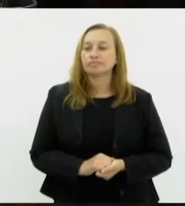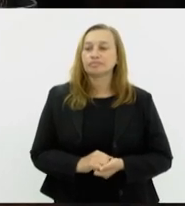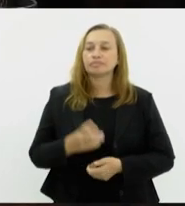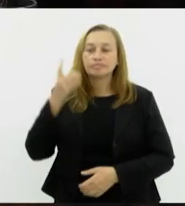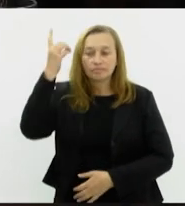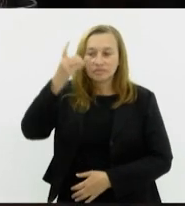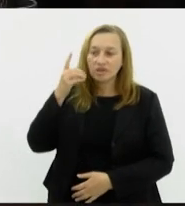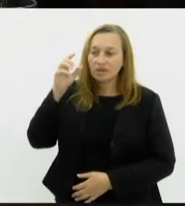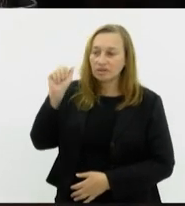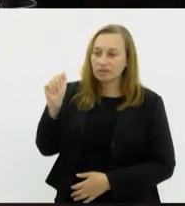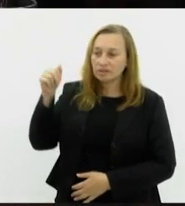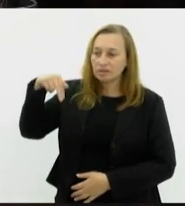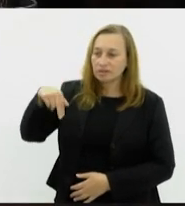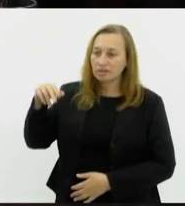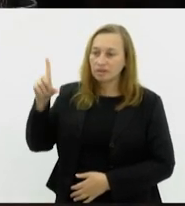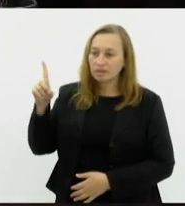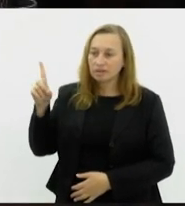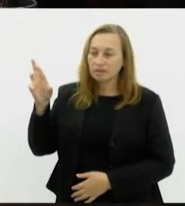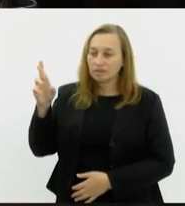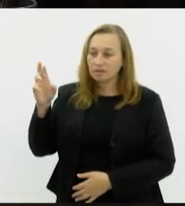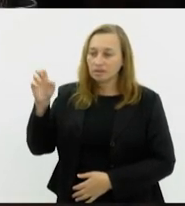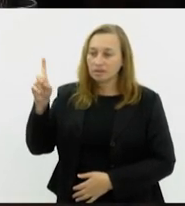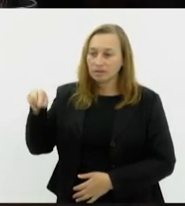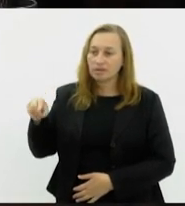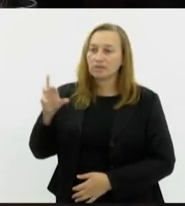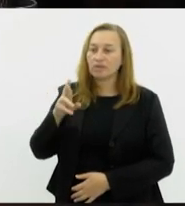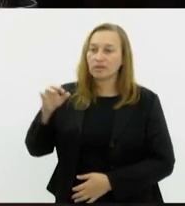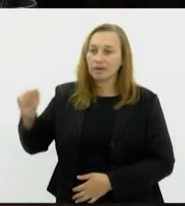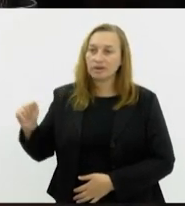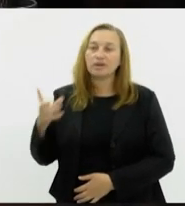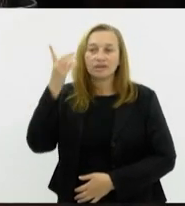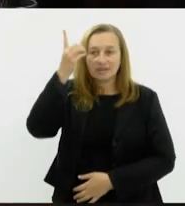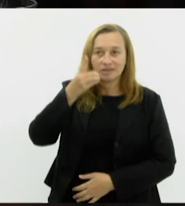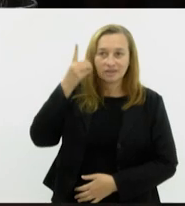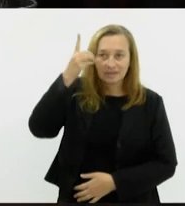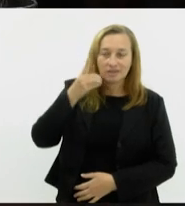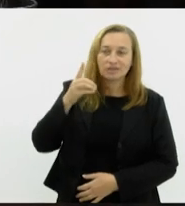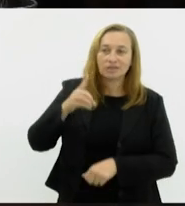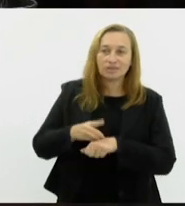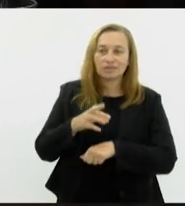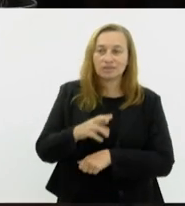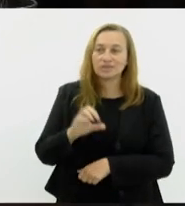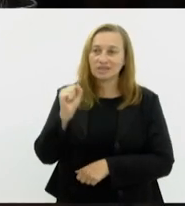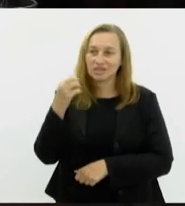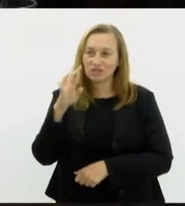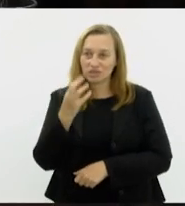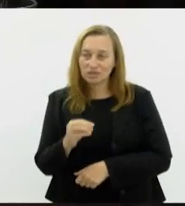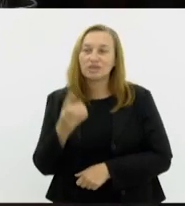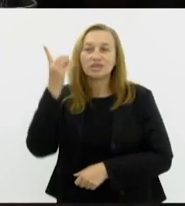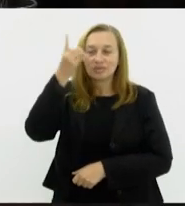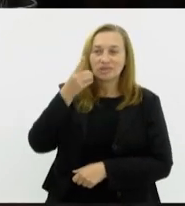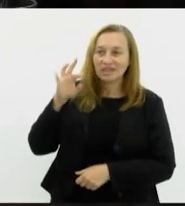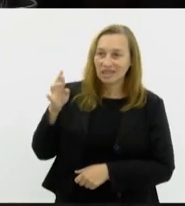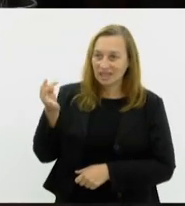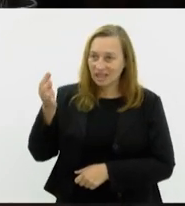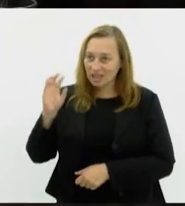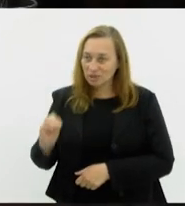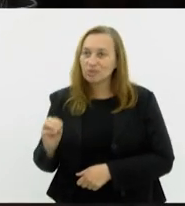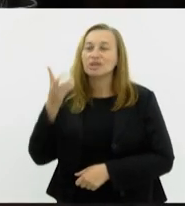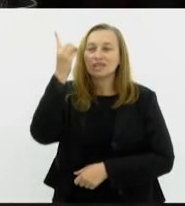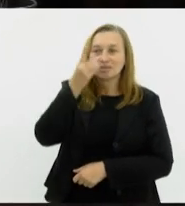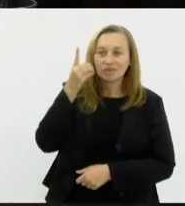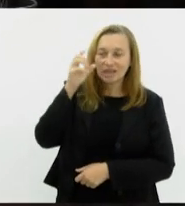André Correia, deputado Carlos Macedo, deputado Dr. Serginho, deputado Renato Miranda,